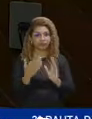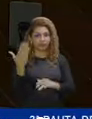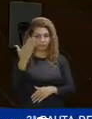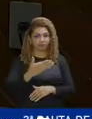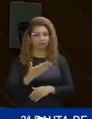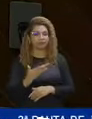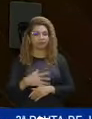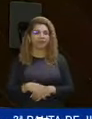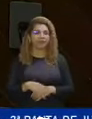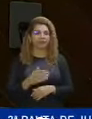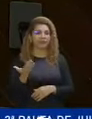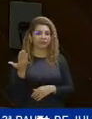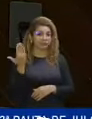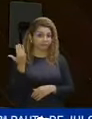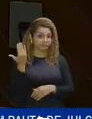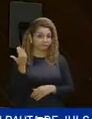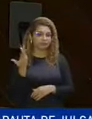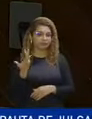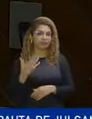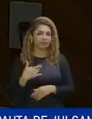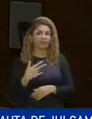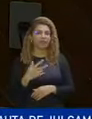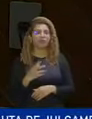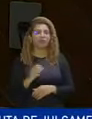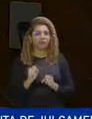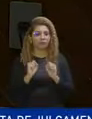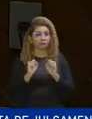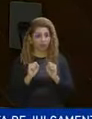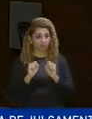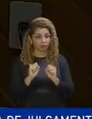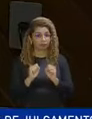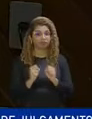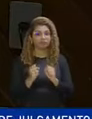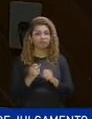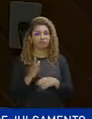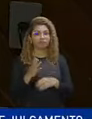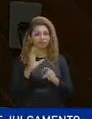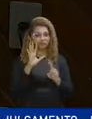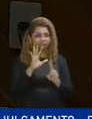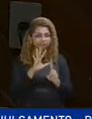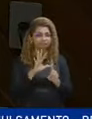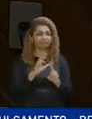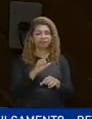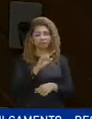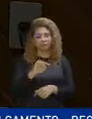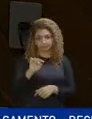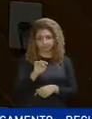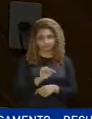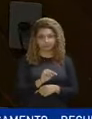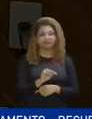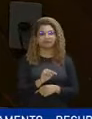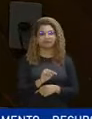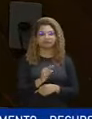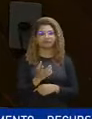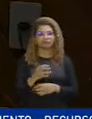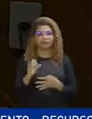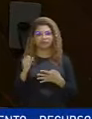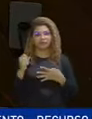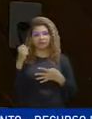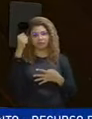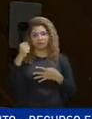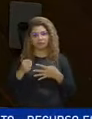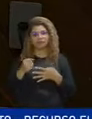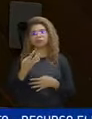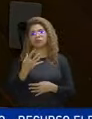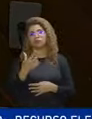eleitoral, consoante entendimento pacífico no Tribunal Superior Eleitoral, inclusive sumulado à súmula 42,